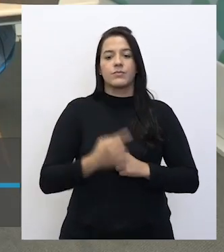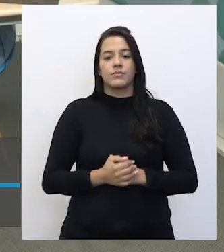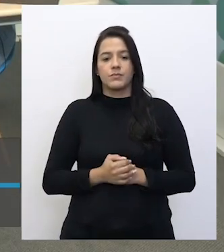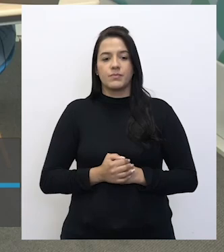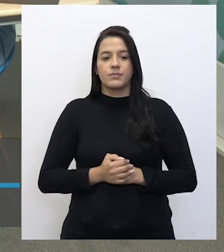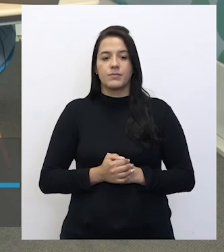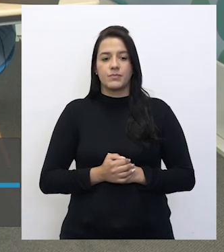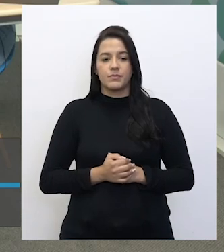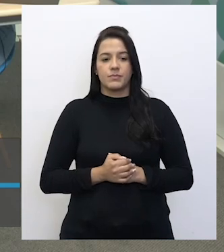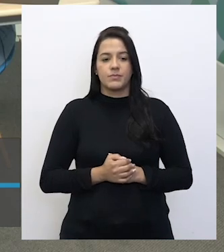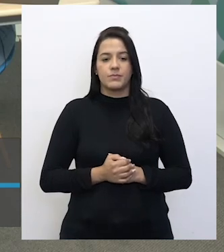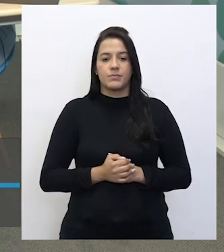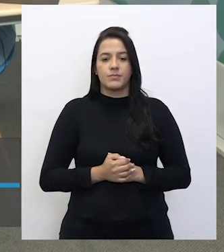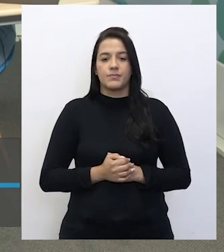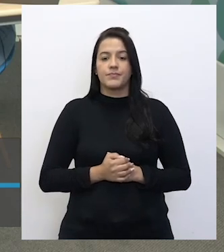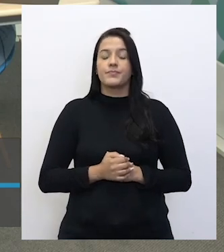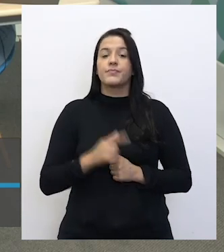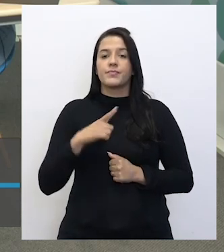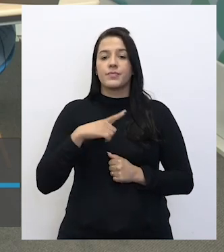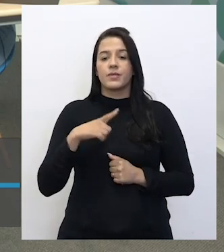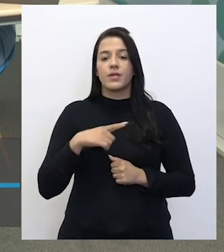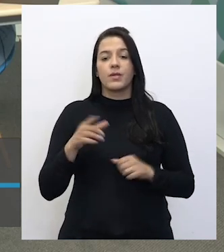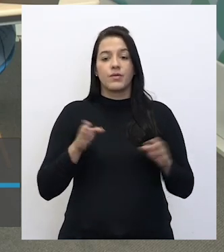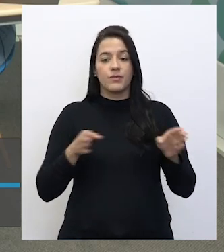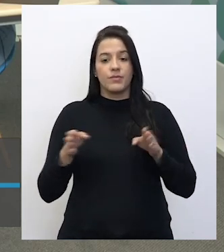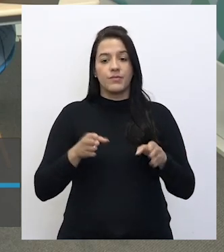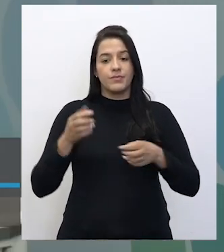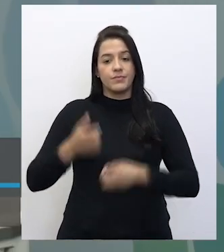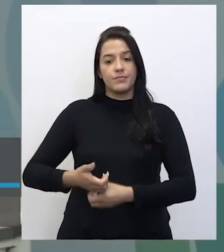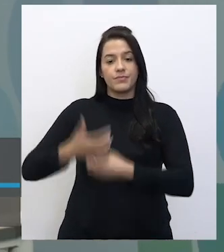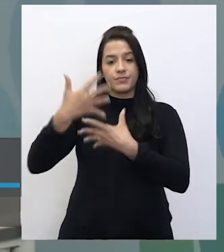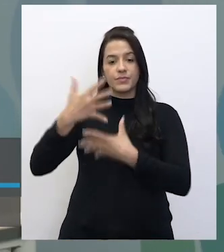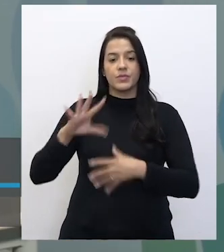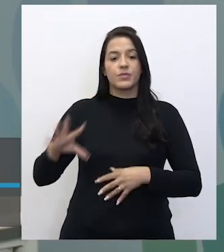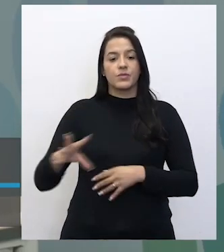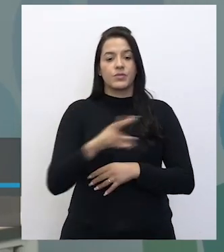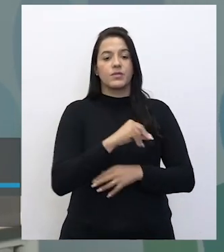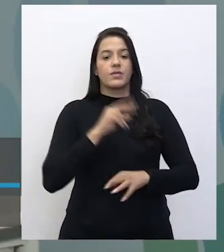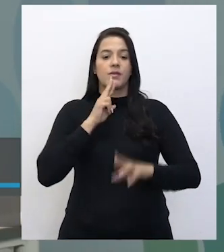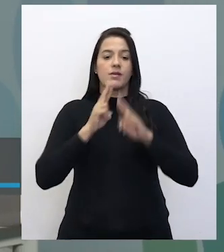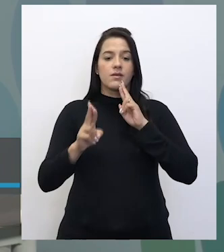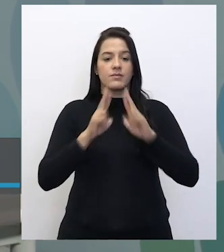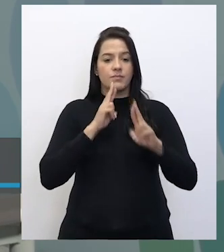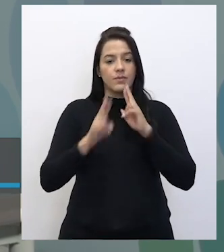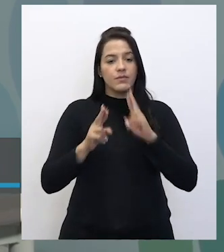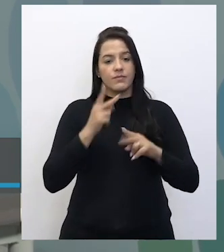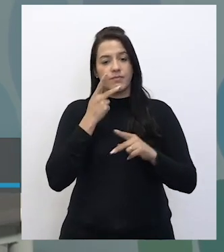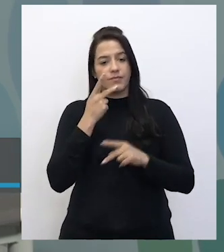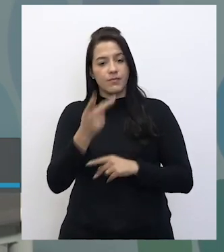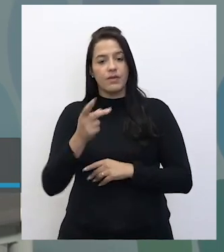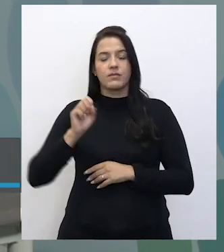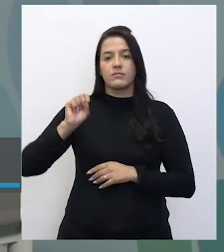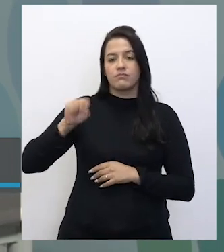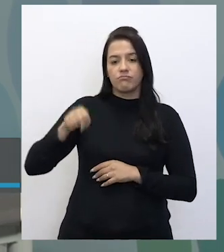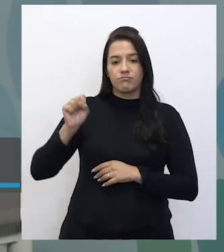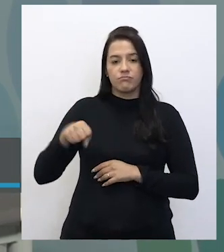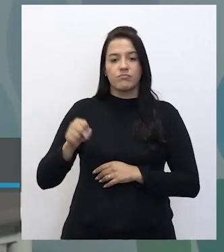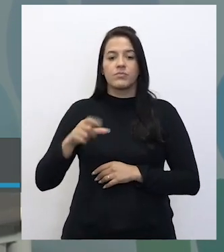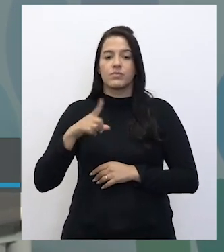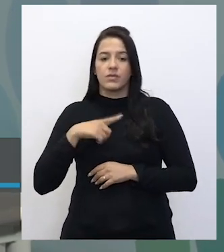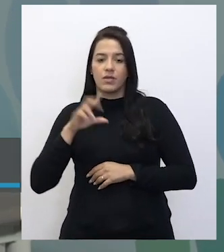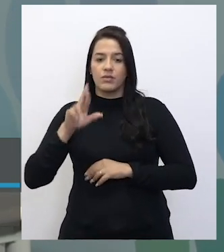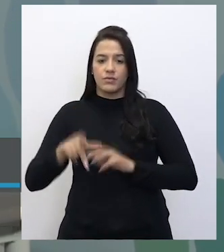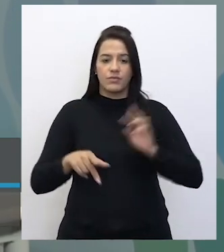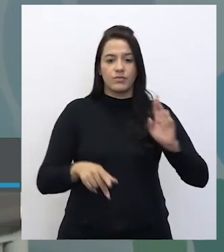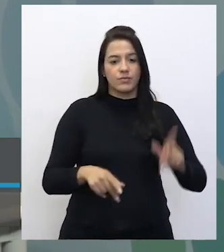pontuado, Marcinha. Em algum sentido, me parece, assim, pelo que você trouxe, que as respostas no chat tendem a dizer que sim, que há diferenças entre